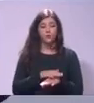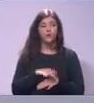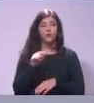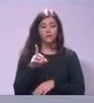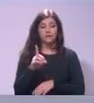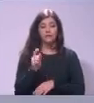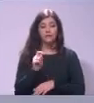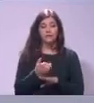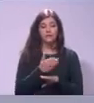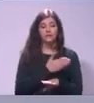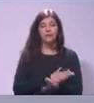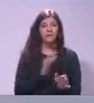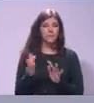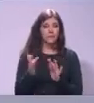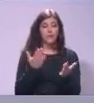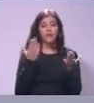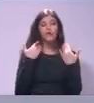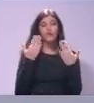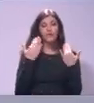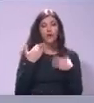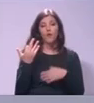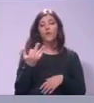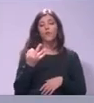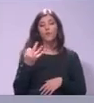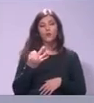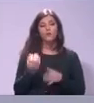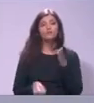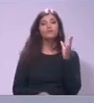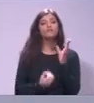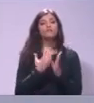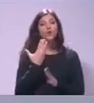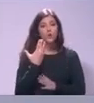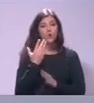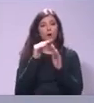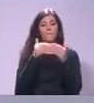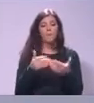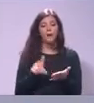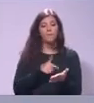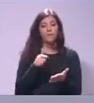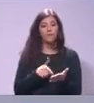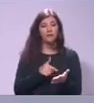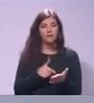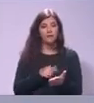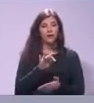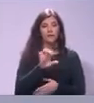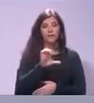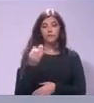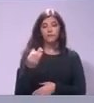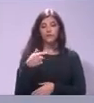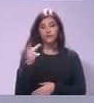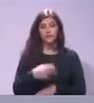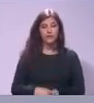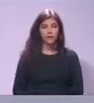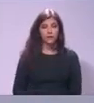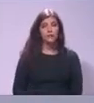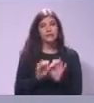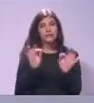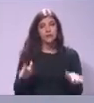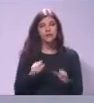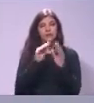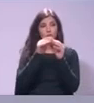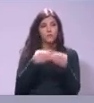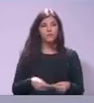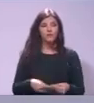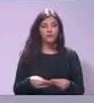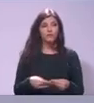seis meses atrás mais ou menos no banco trocou porto lançou atual porque vê que é exatamente a mesma coisa eu sei que isso é uma plataforma de